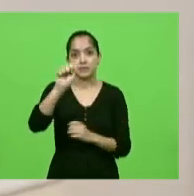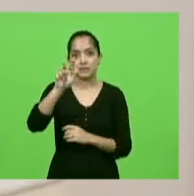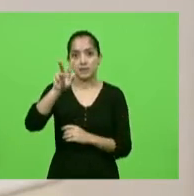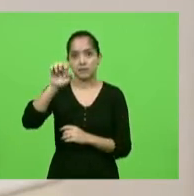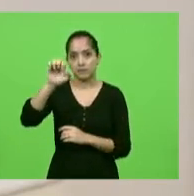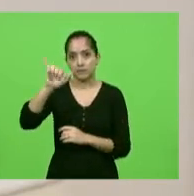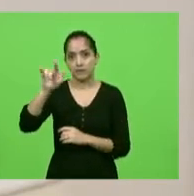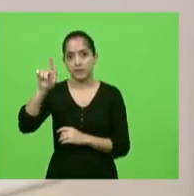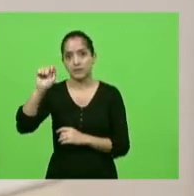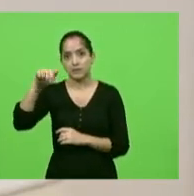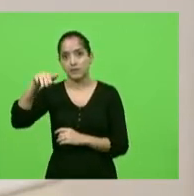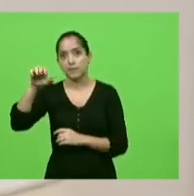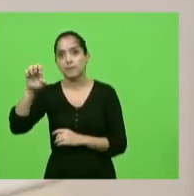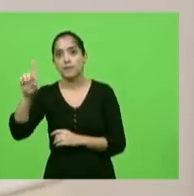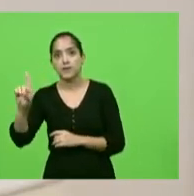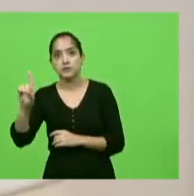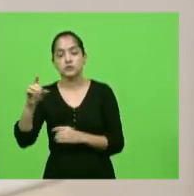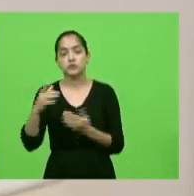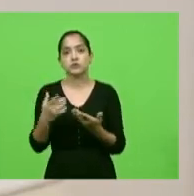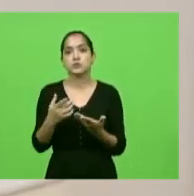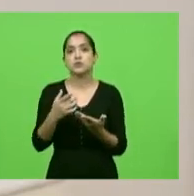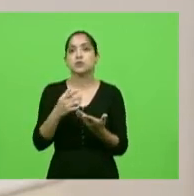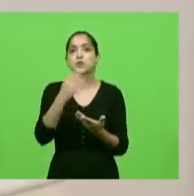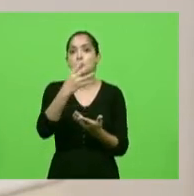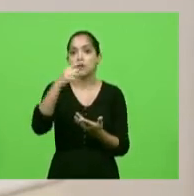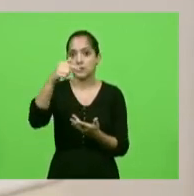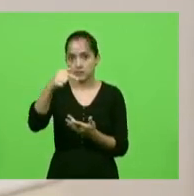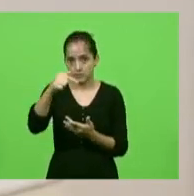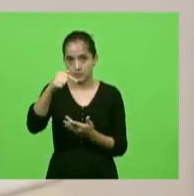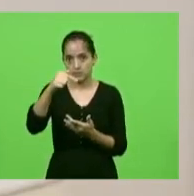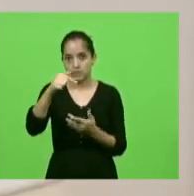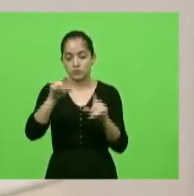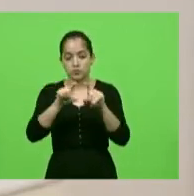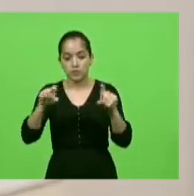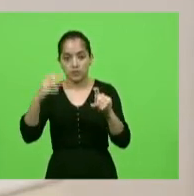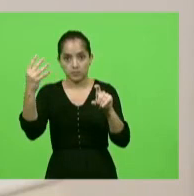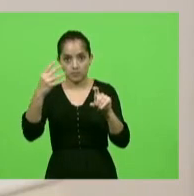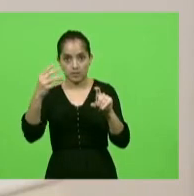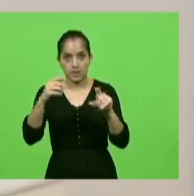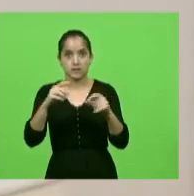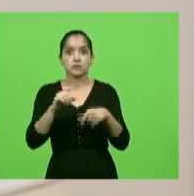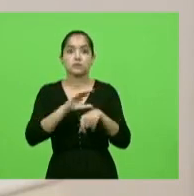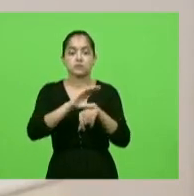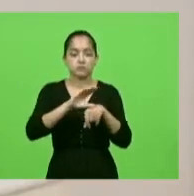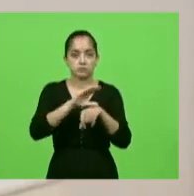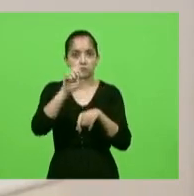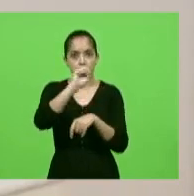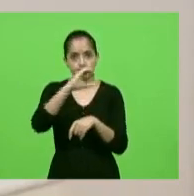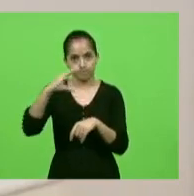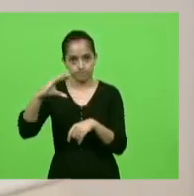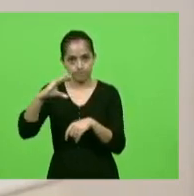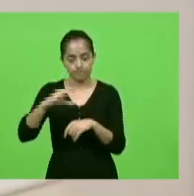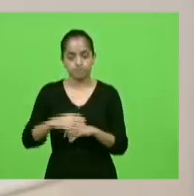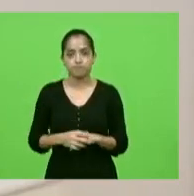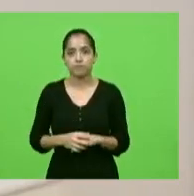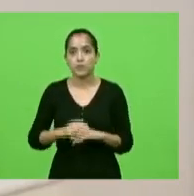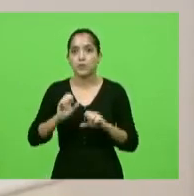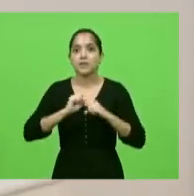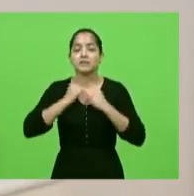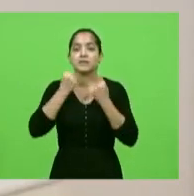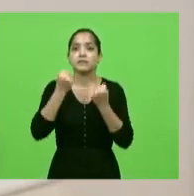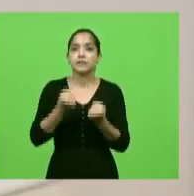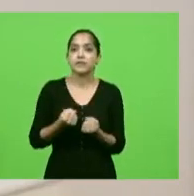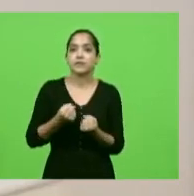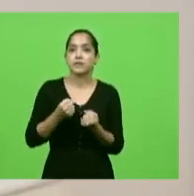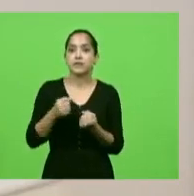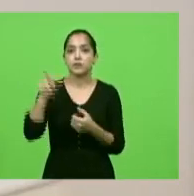de responsabilidade previsto no artigo 47, parágrafo 4º da Constituição do Estado de Santa Catarina. Defenderam que o excelentíssimo